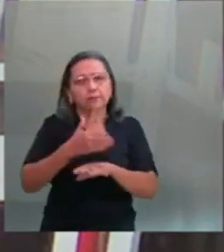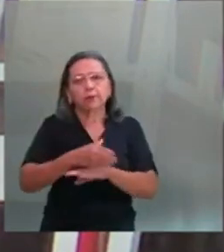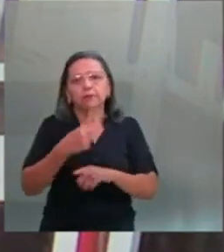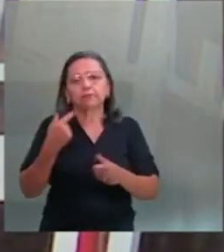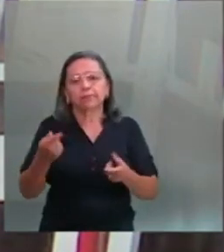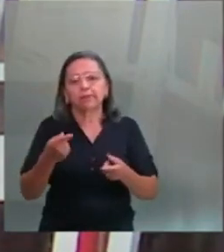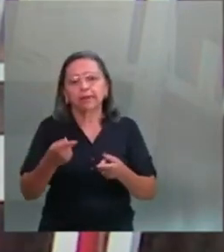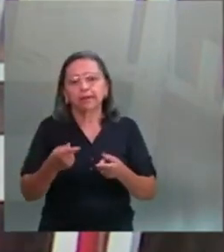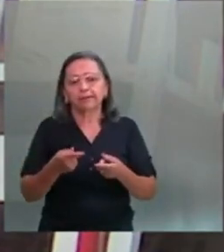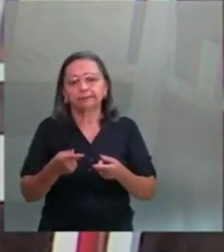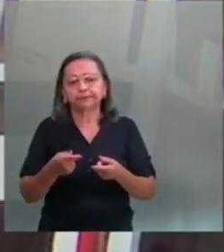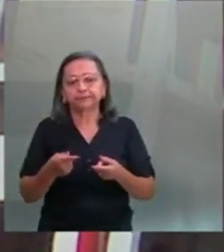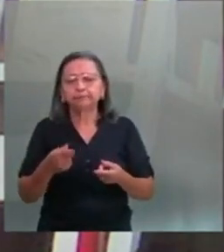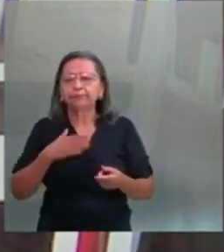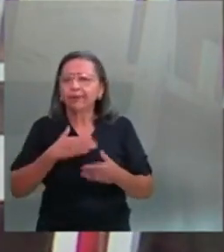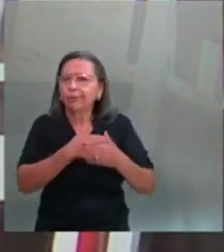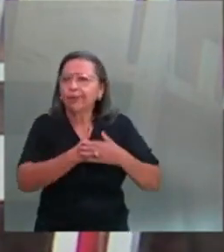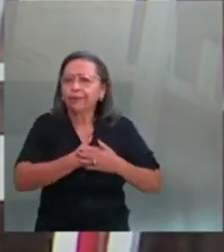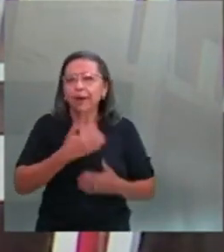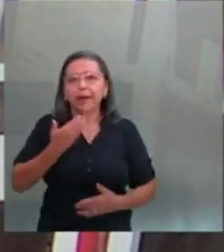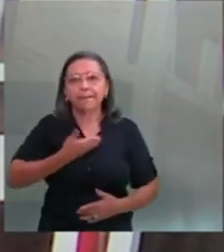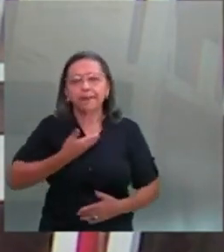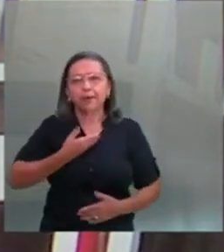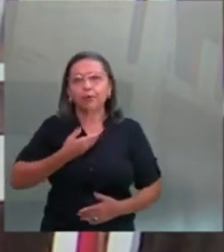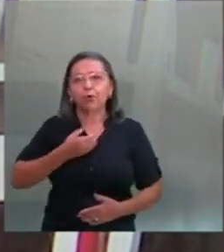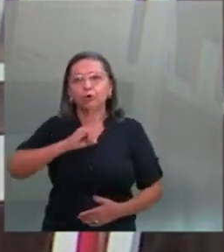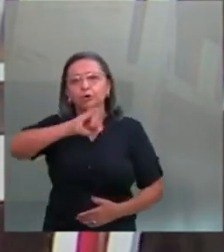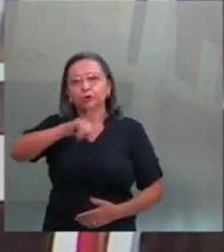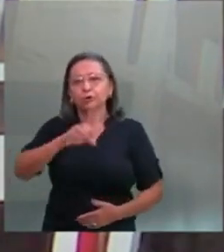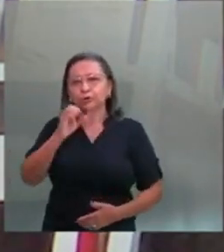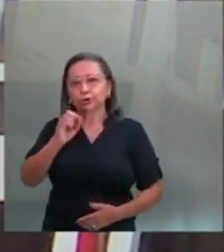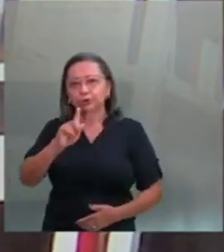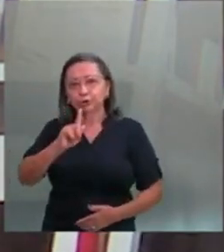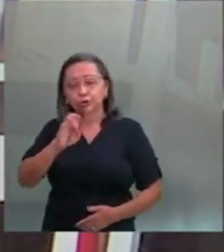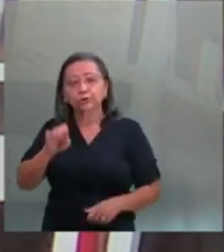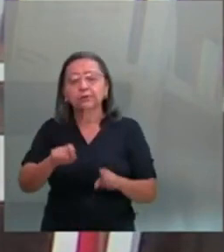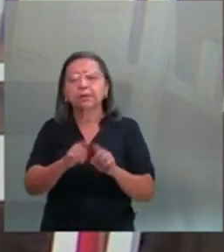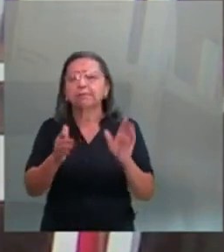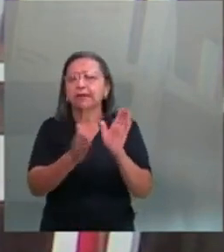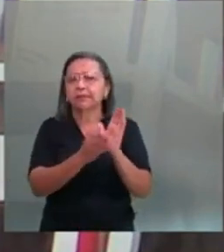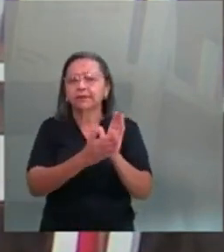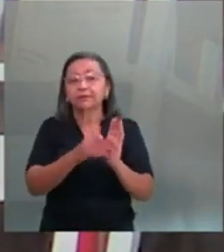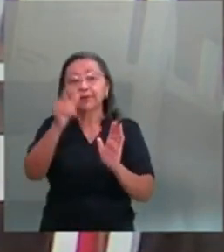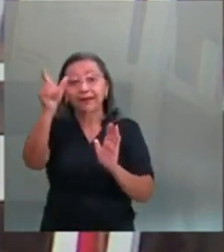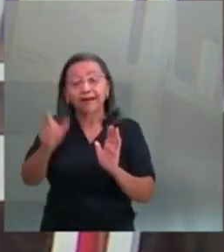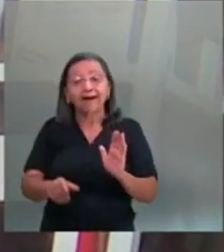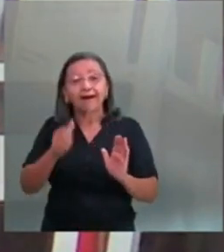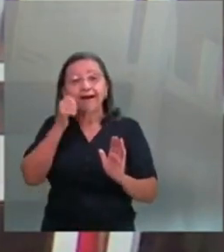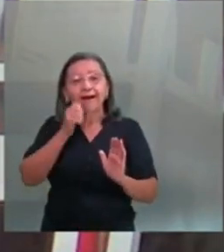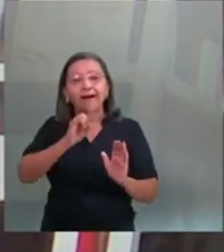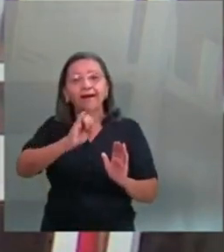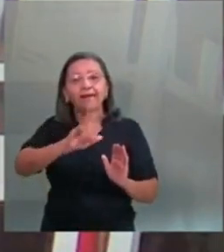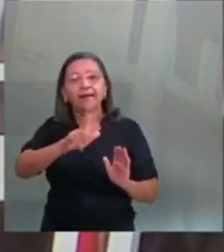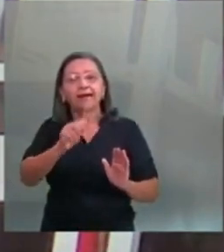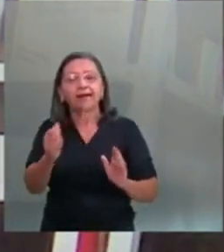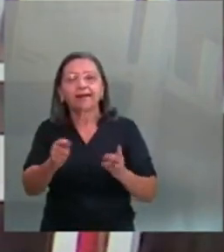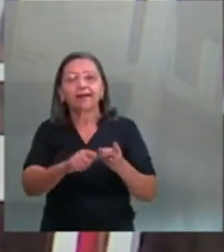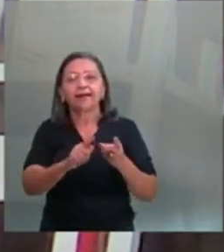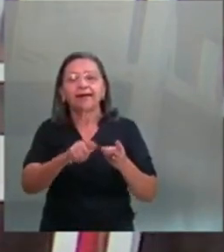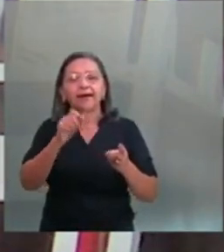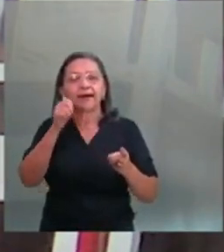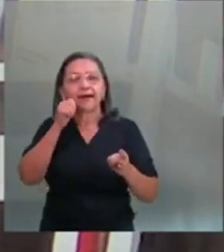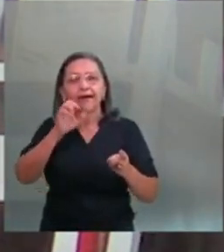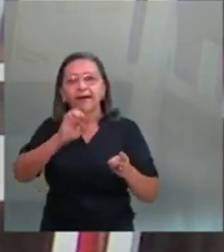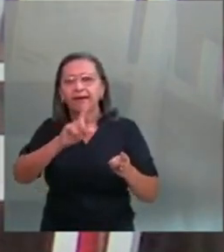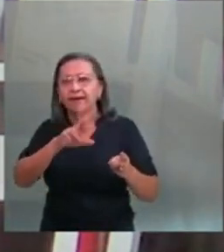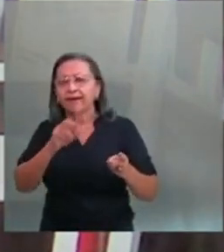Mesquita, do meu querido amigo, colega Jorge Duarte, e parabenizo a Ilana Trombica, Érica Seolim, Paola